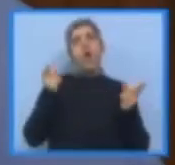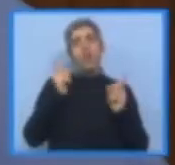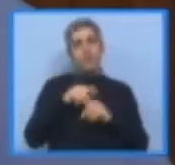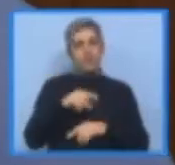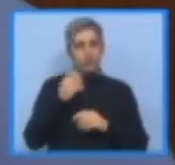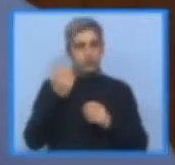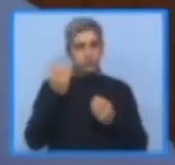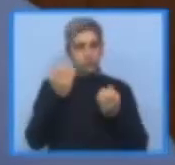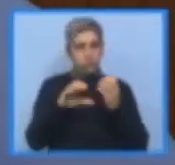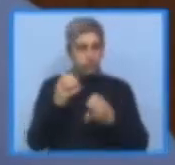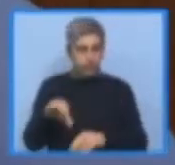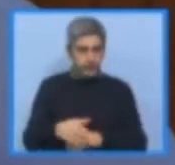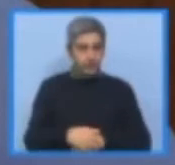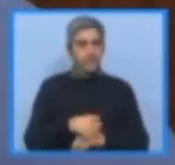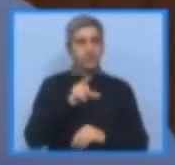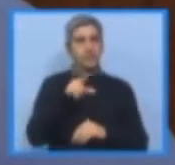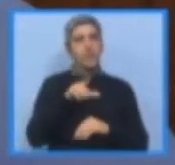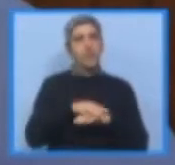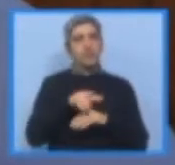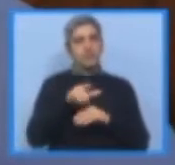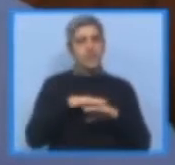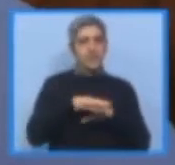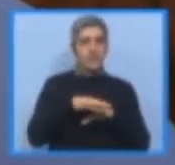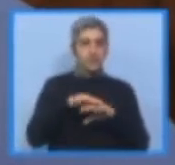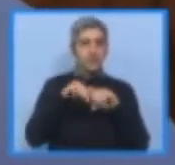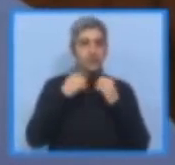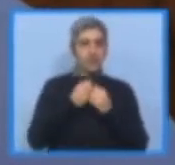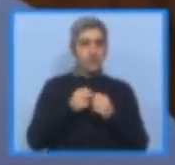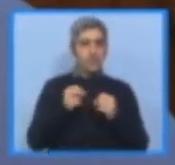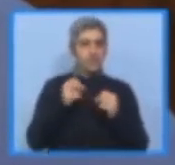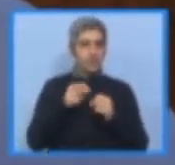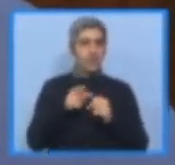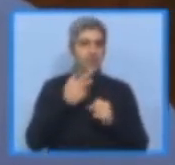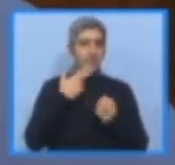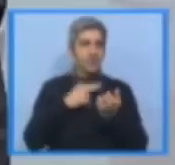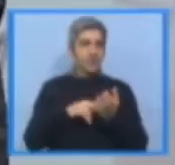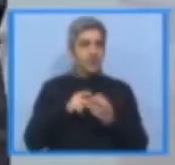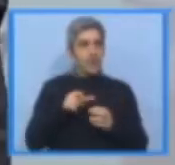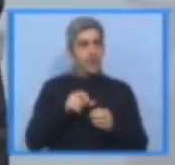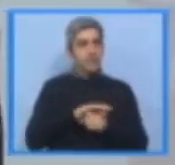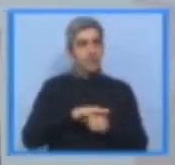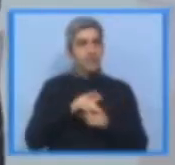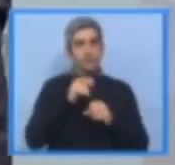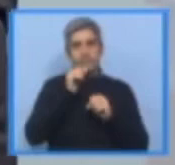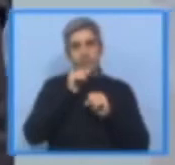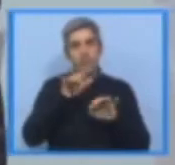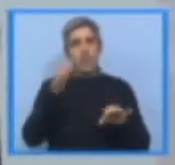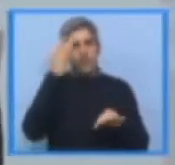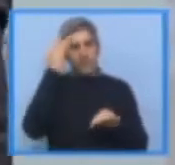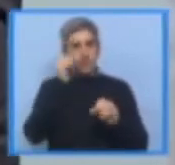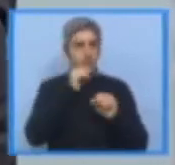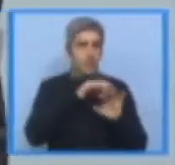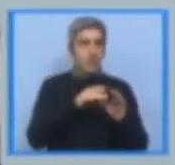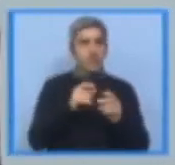muito interessante. Numa nova circunstância, nomeadamente essa das redes sociais, que principalmente dá isso, uma ampliação. Porque o boato e fazer constar